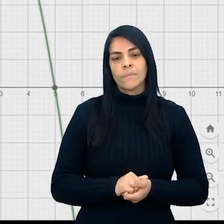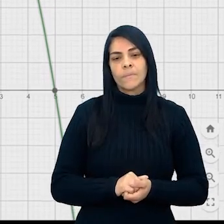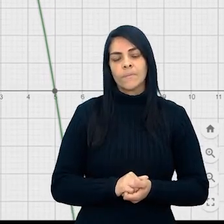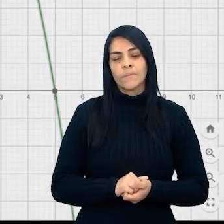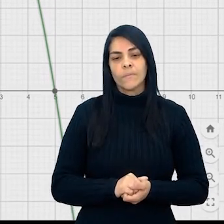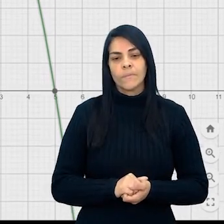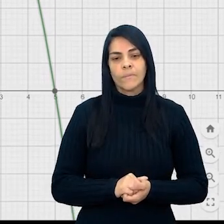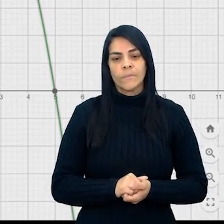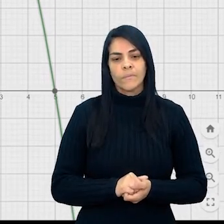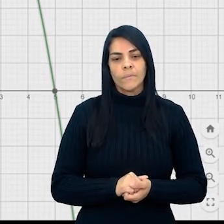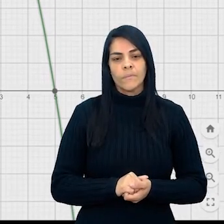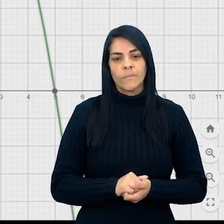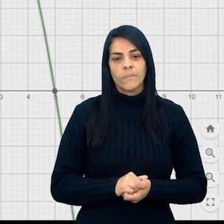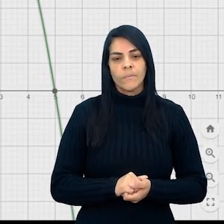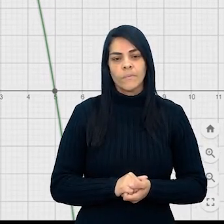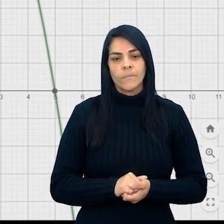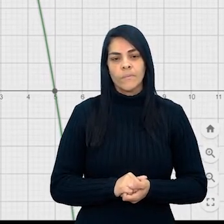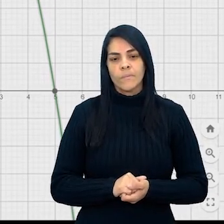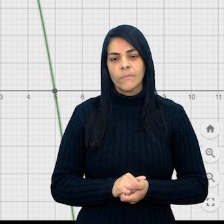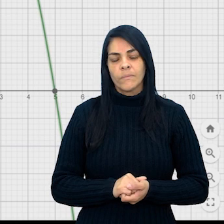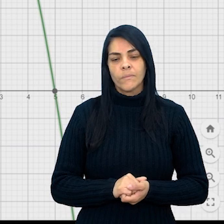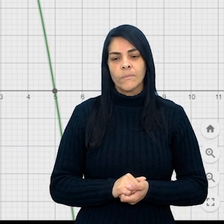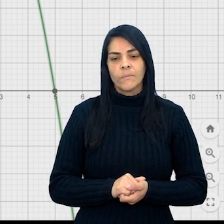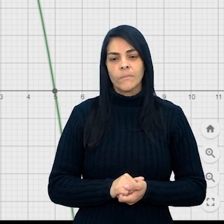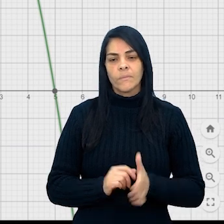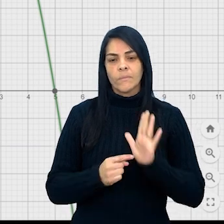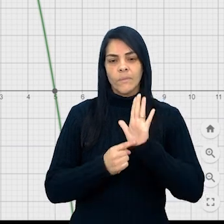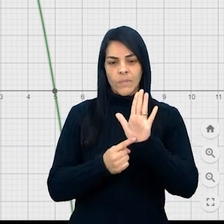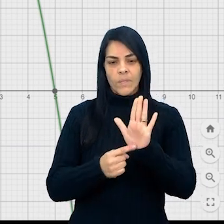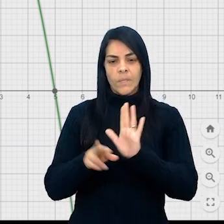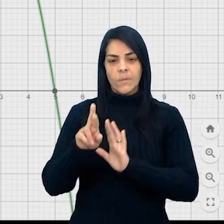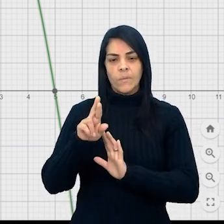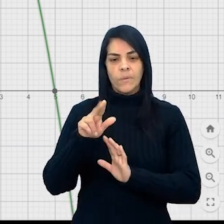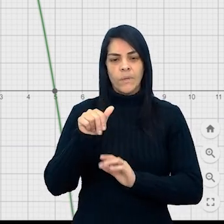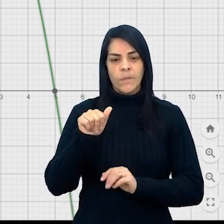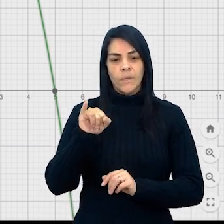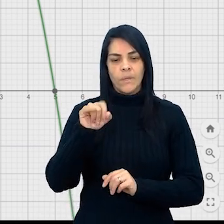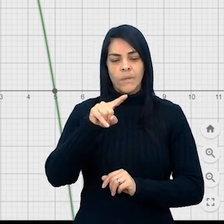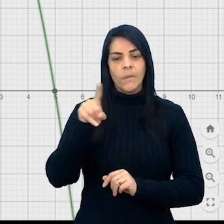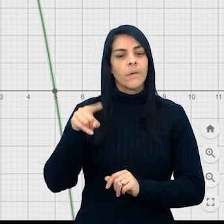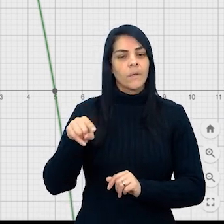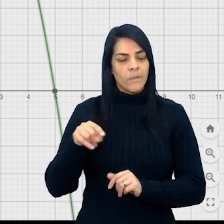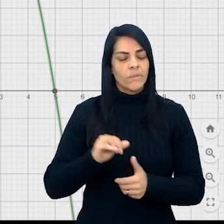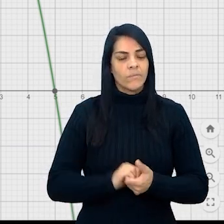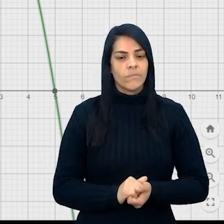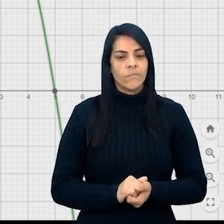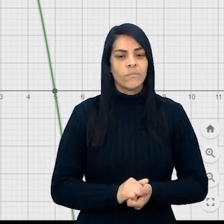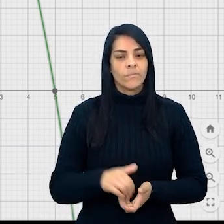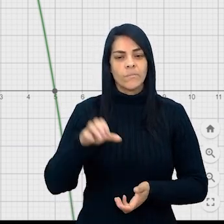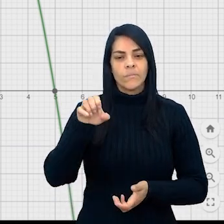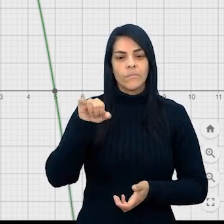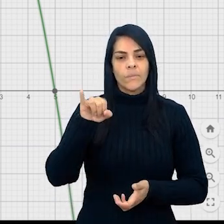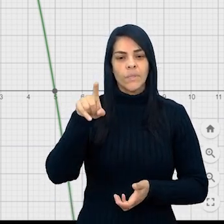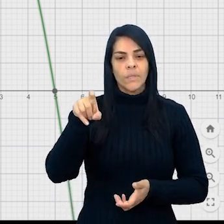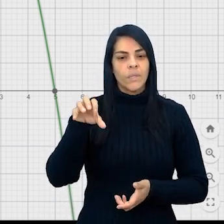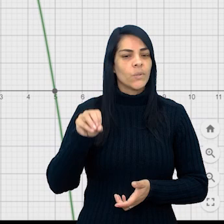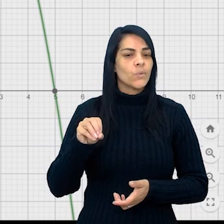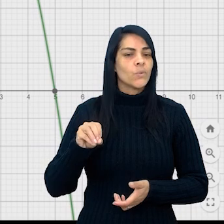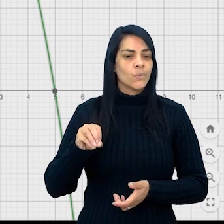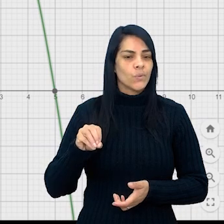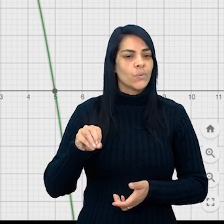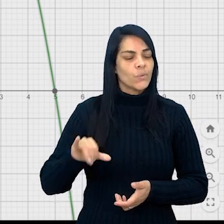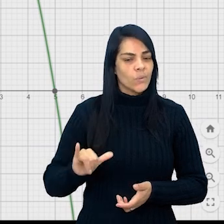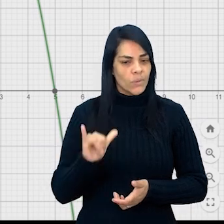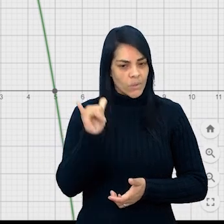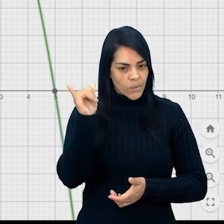para baixo, né? Mostrando as raízes, né? O ponto de intersecção no eixo y, as